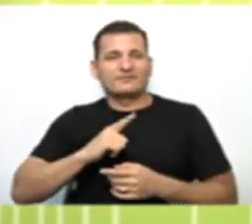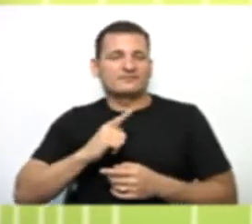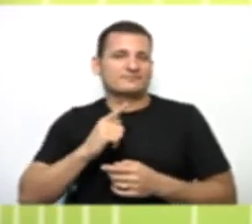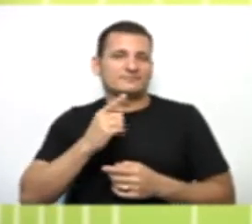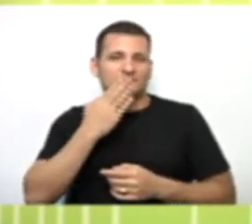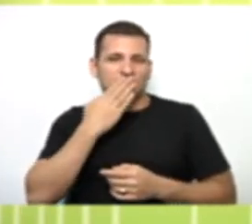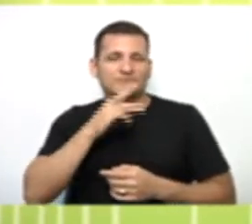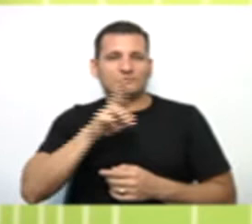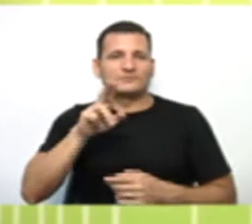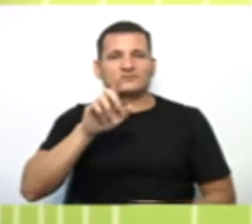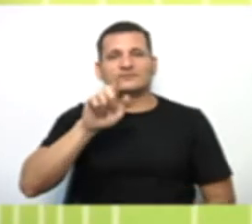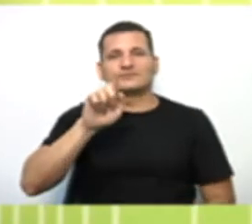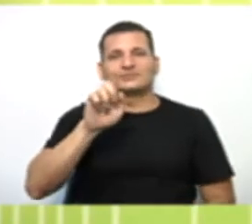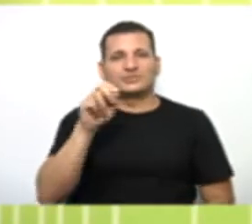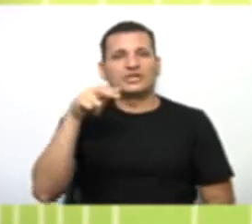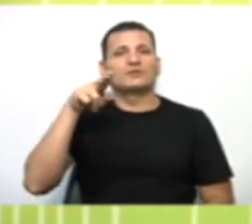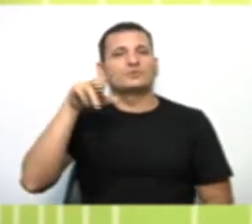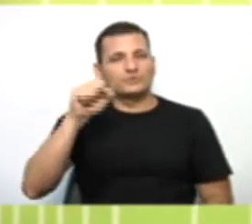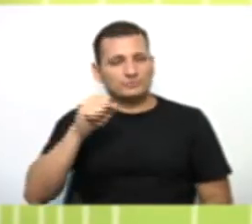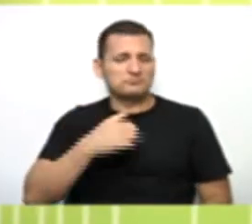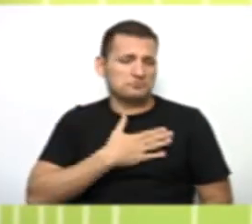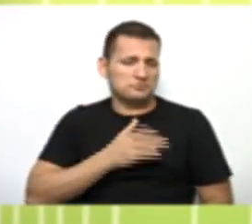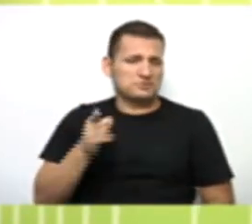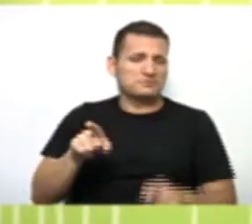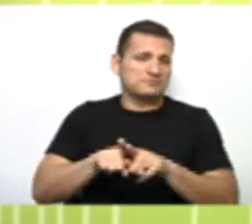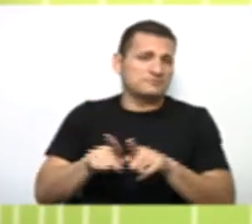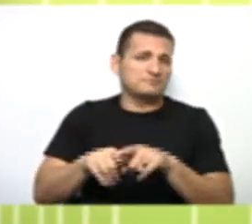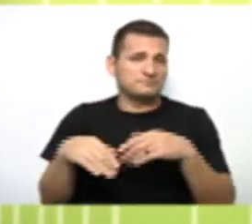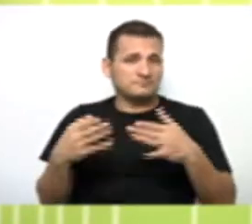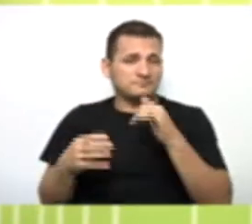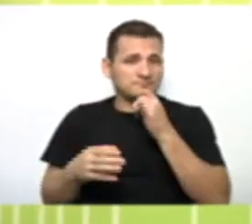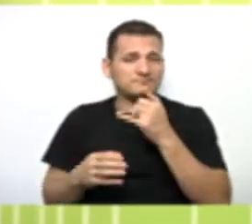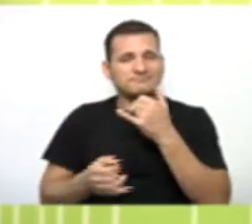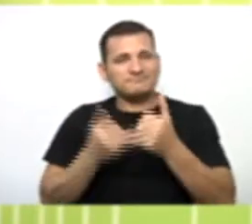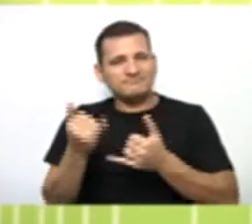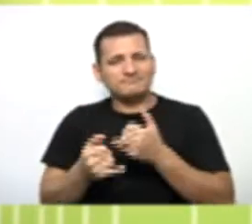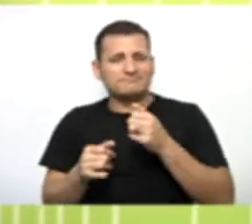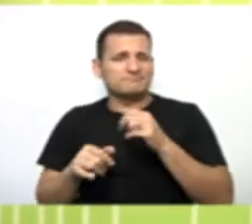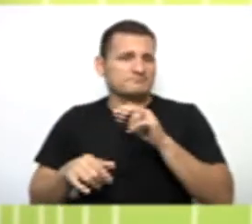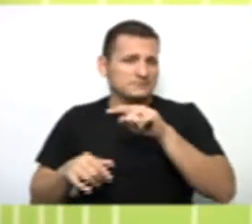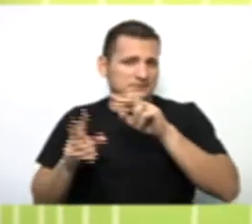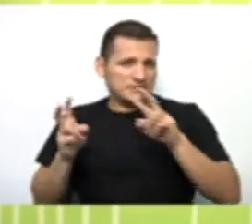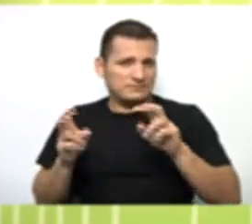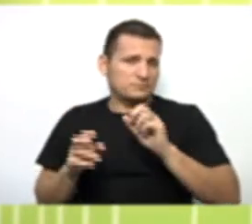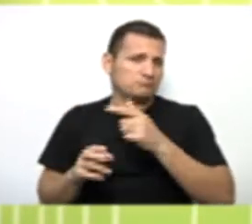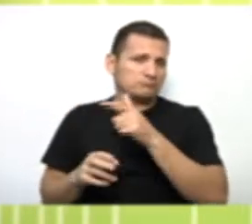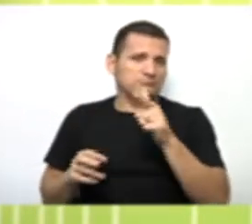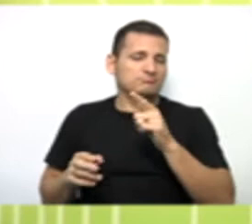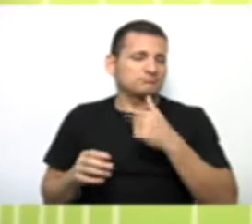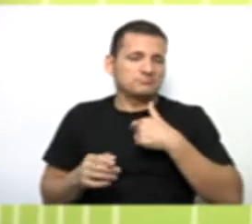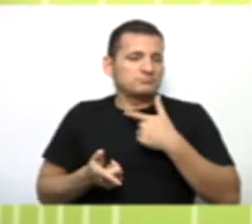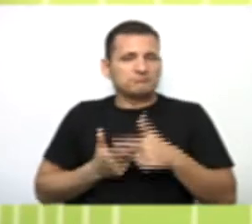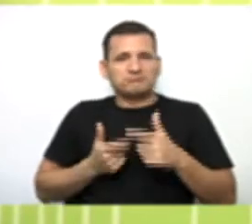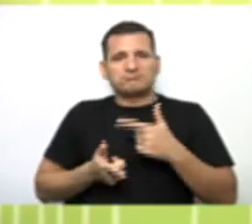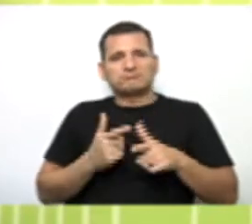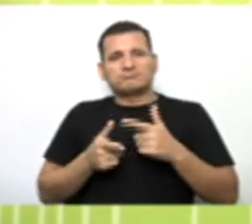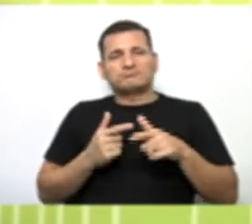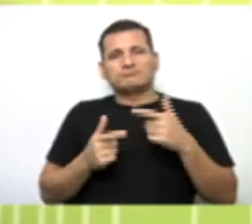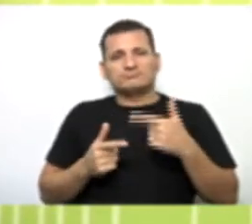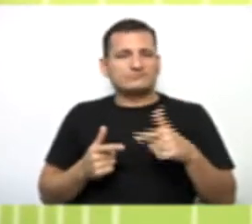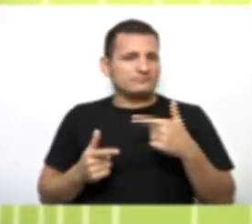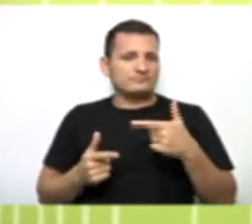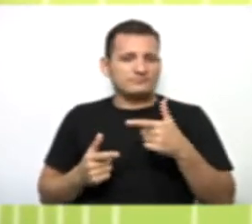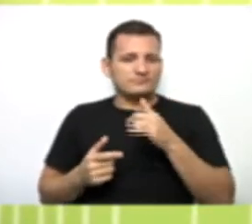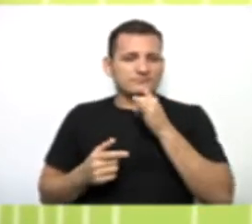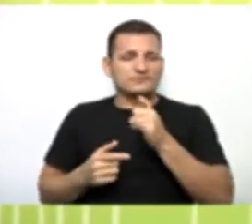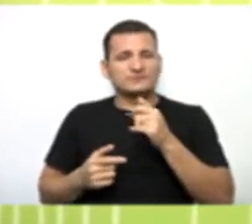chamado Genos, gosto dele também. Então, se alguém tirar brincadeira sobre isso, ou sobre outras coisas, por mim não tem problema, tá certo? Se houver